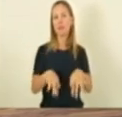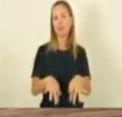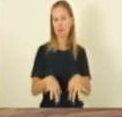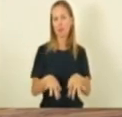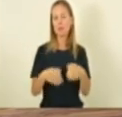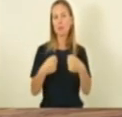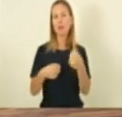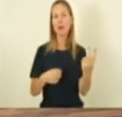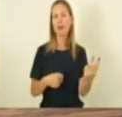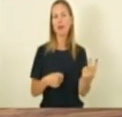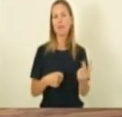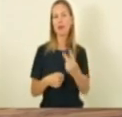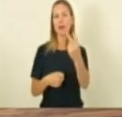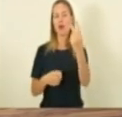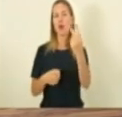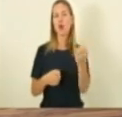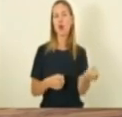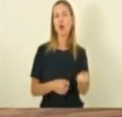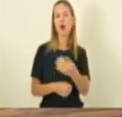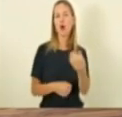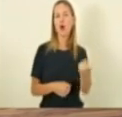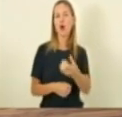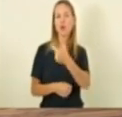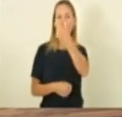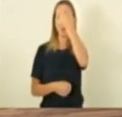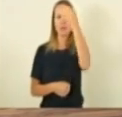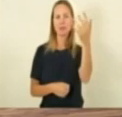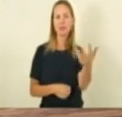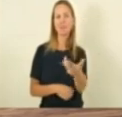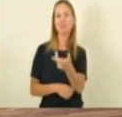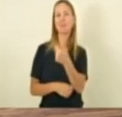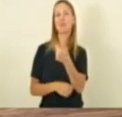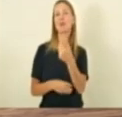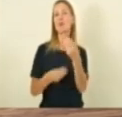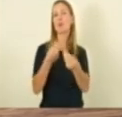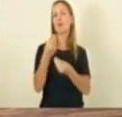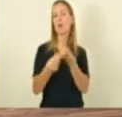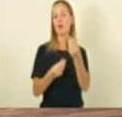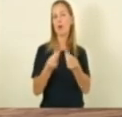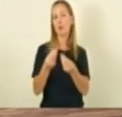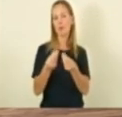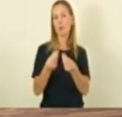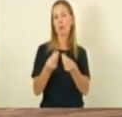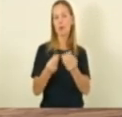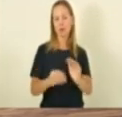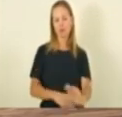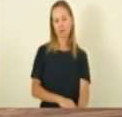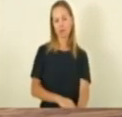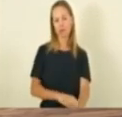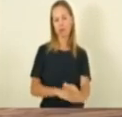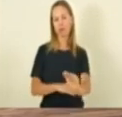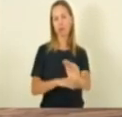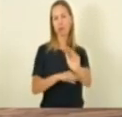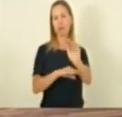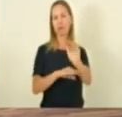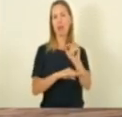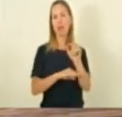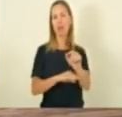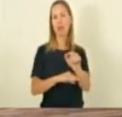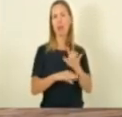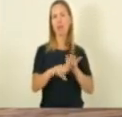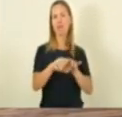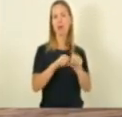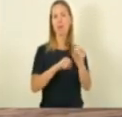valores, novos talentos, e só se consegue formar um garoto para ser um músico